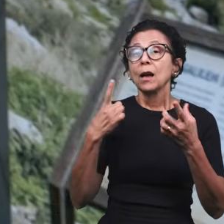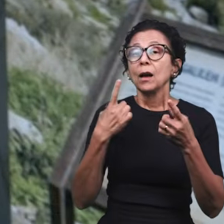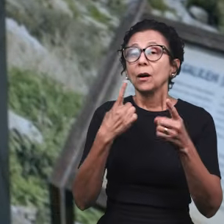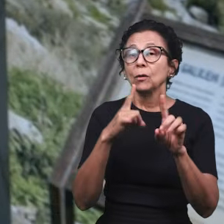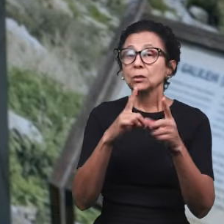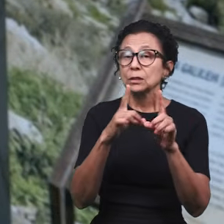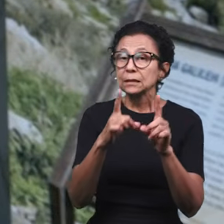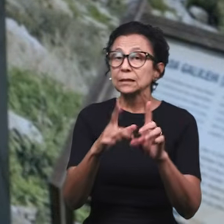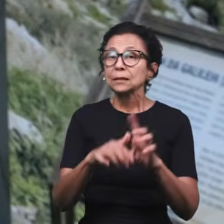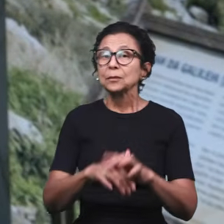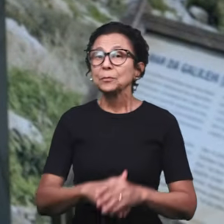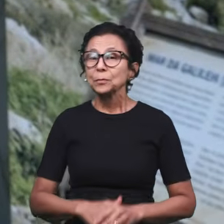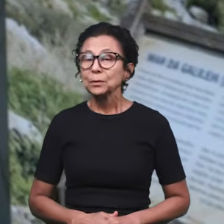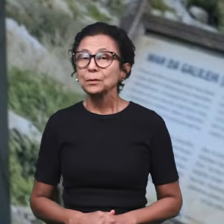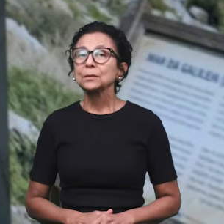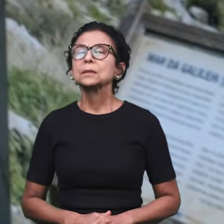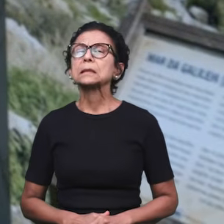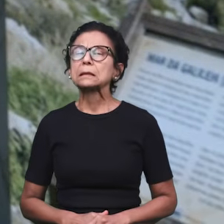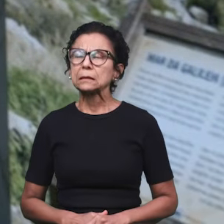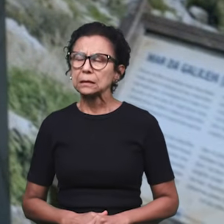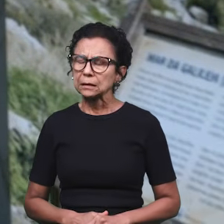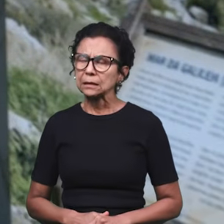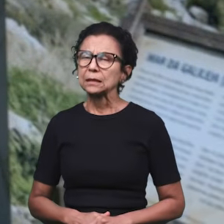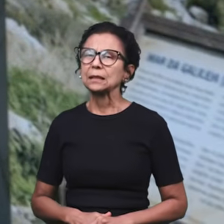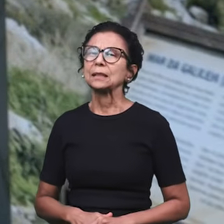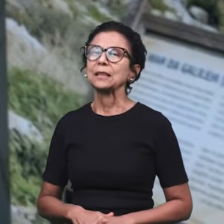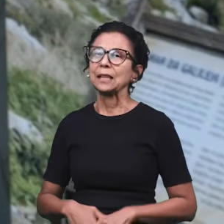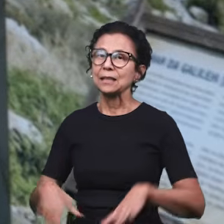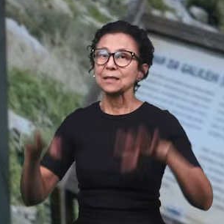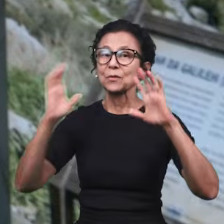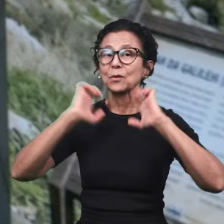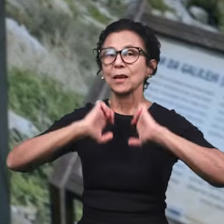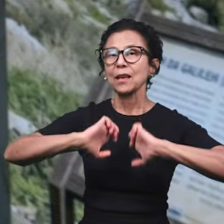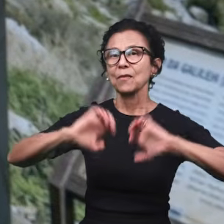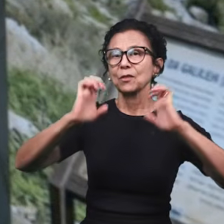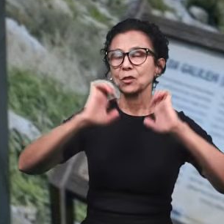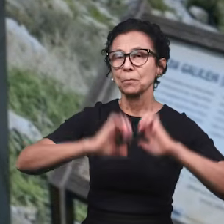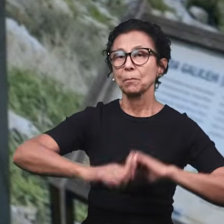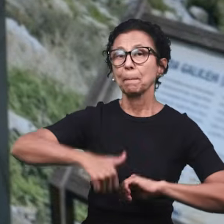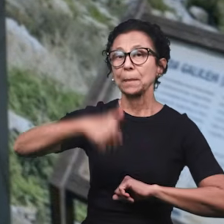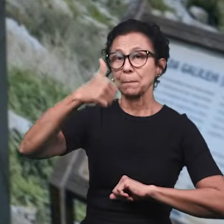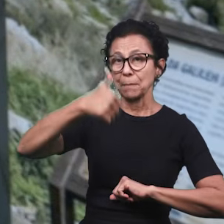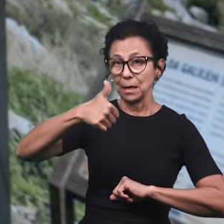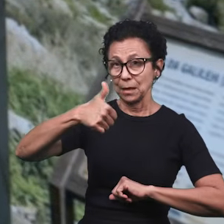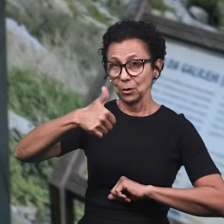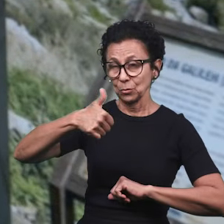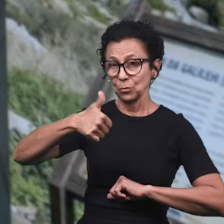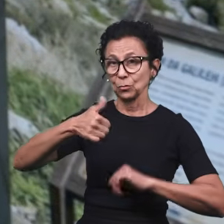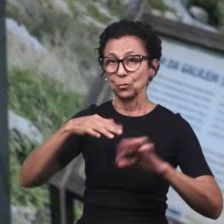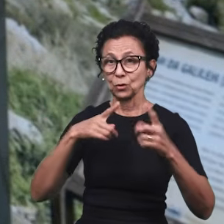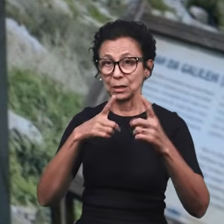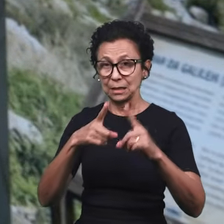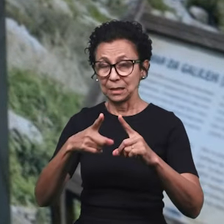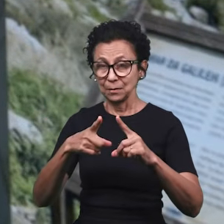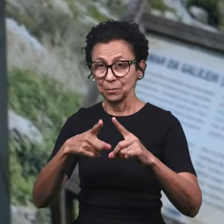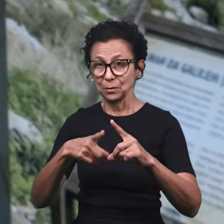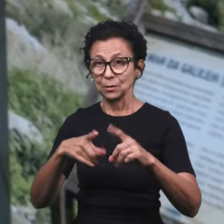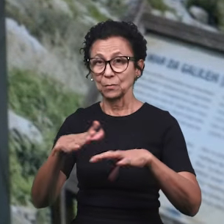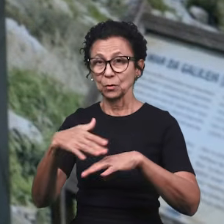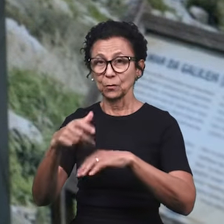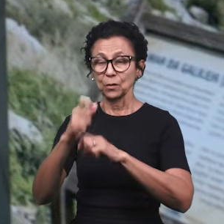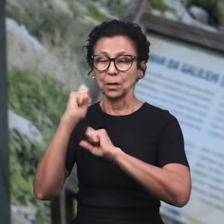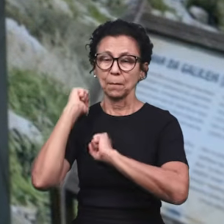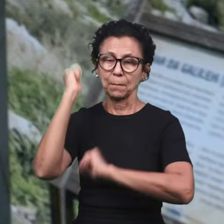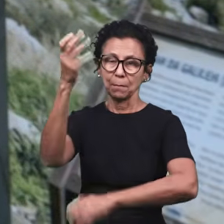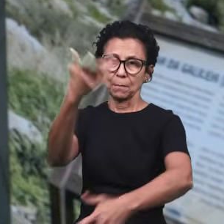Quando Pedro ele vai entregar a primeira mensagem no dia de Pentecostes, ali foi uma pesca